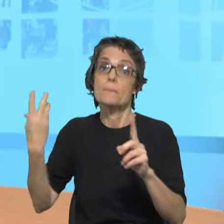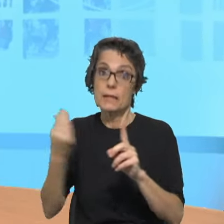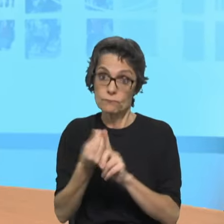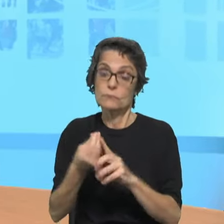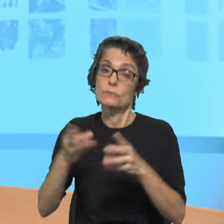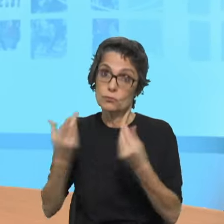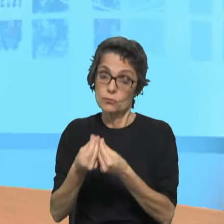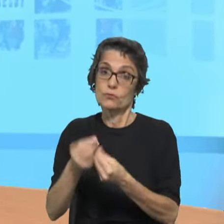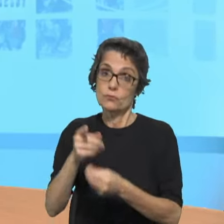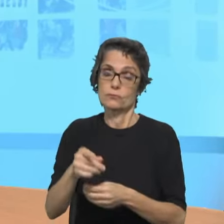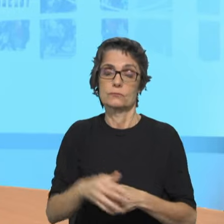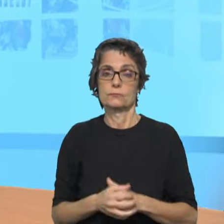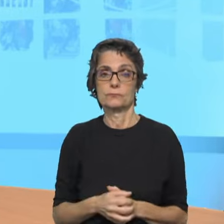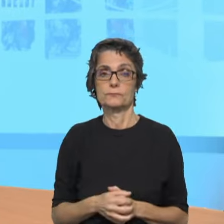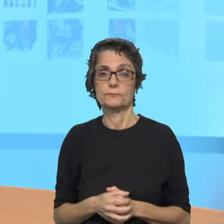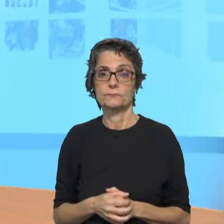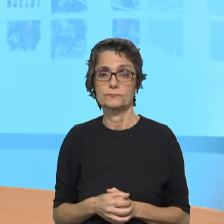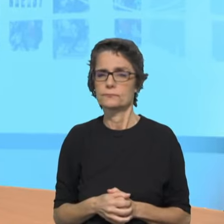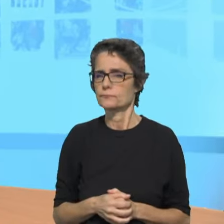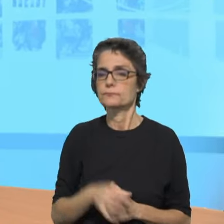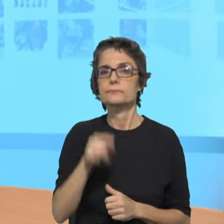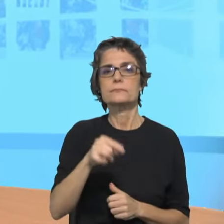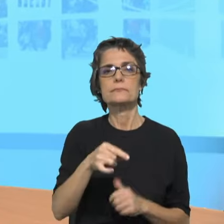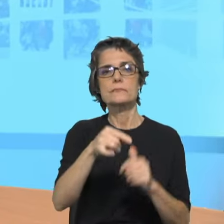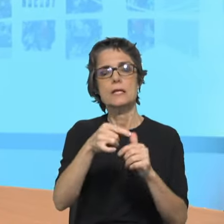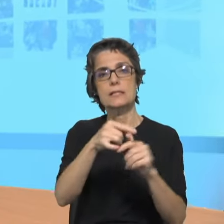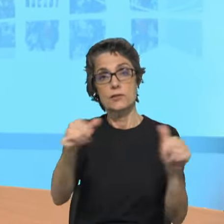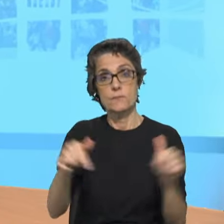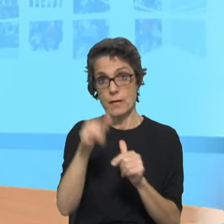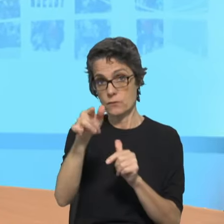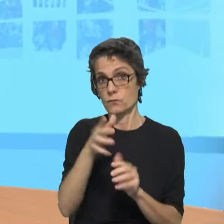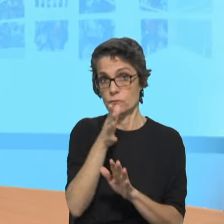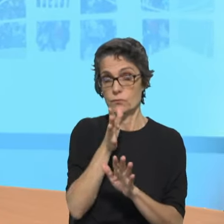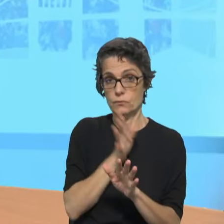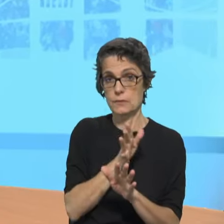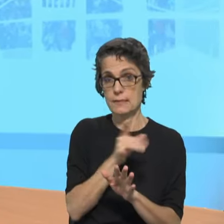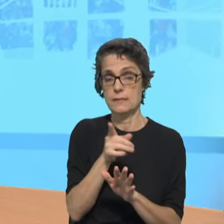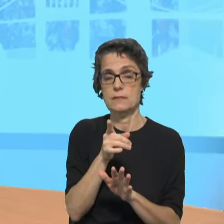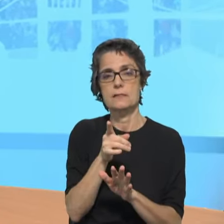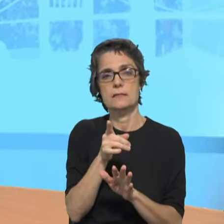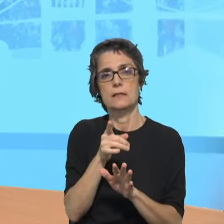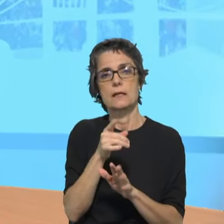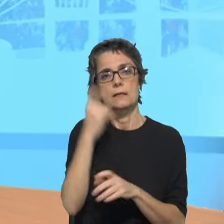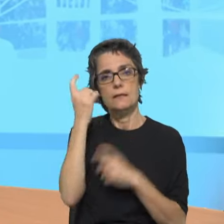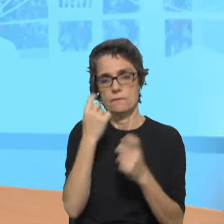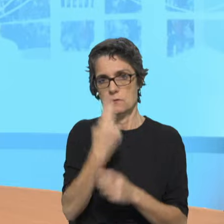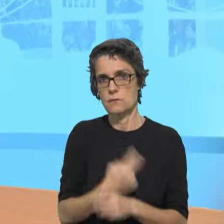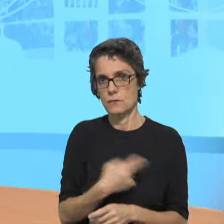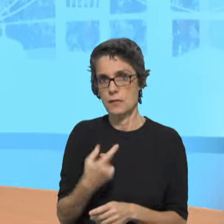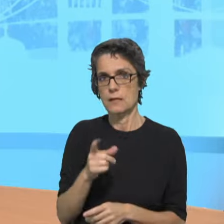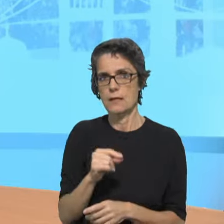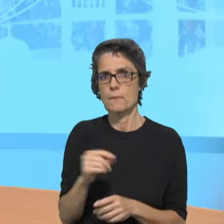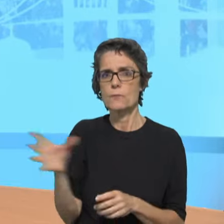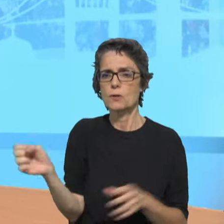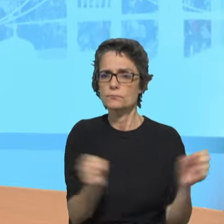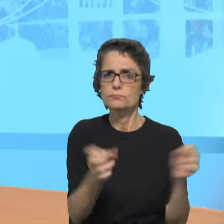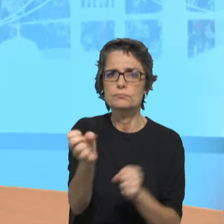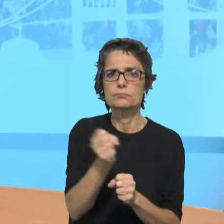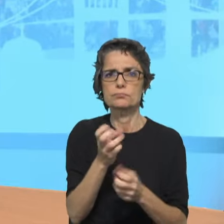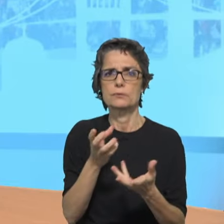que o Centro de Reflexão Cristã quis acrescentar, vai juntar investigadores, poetas,